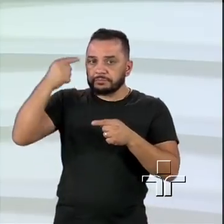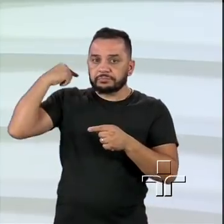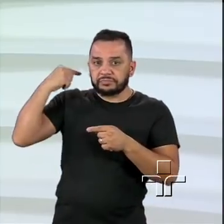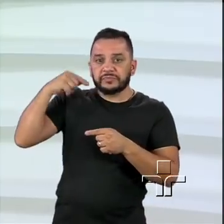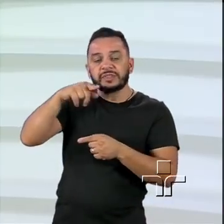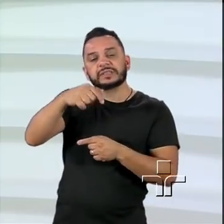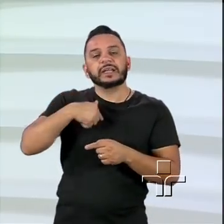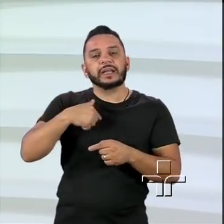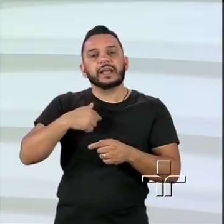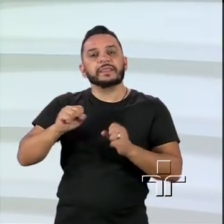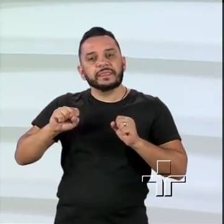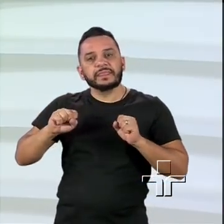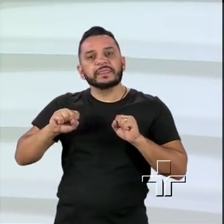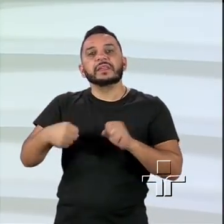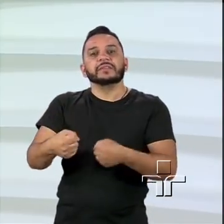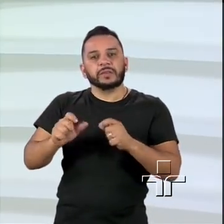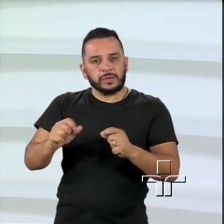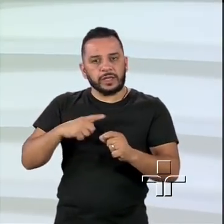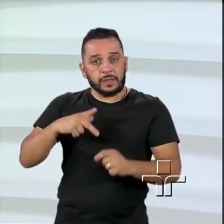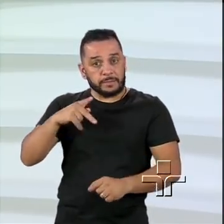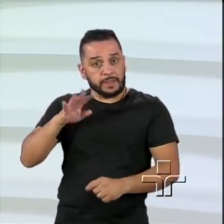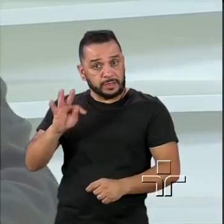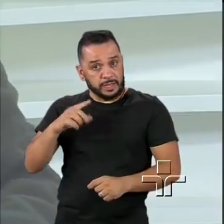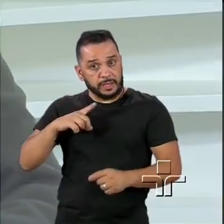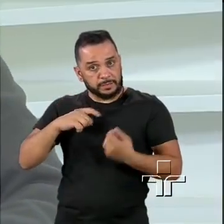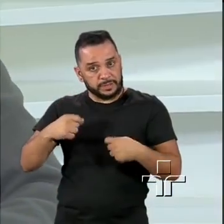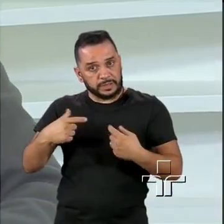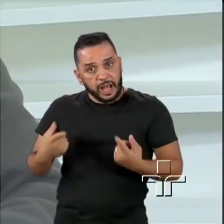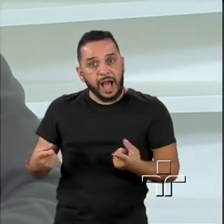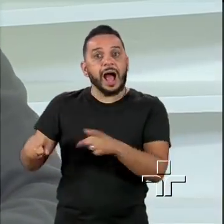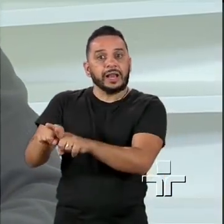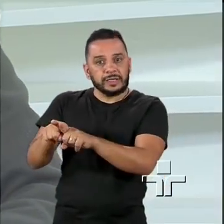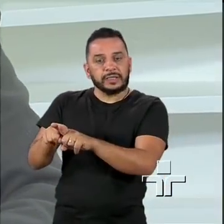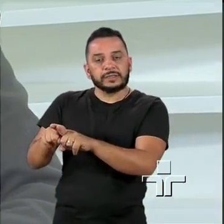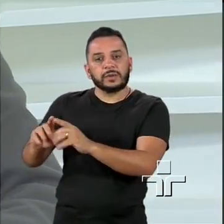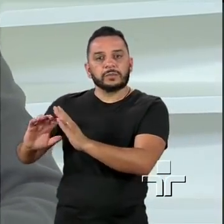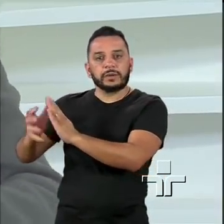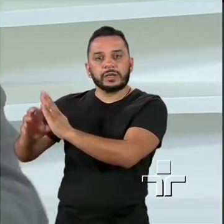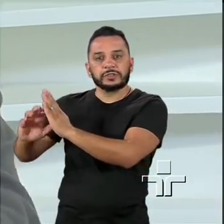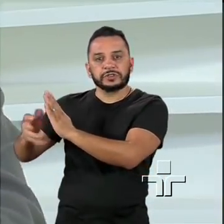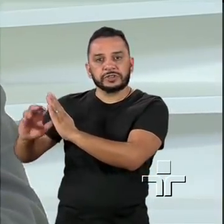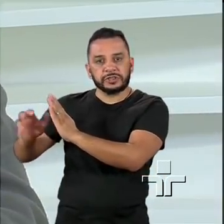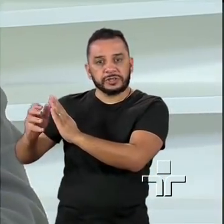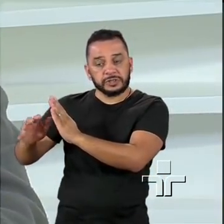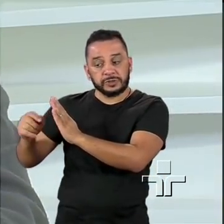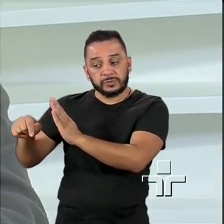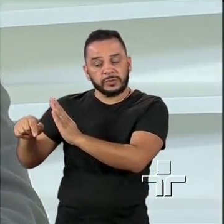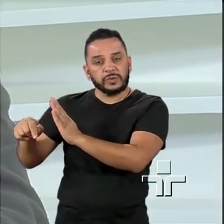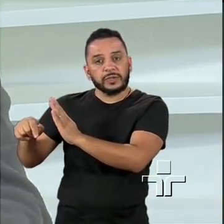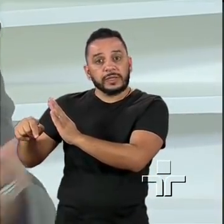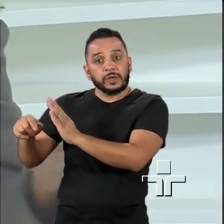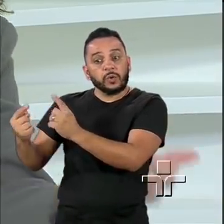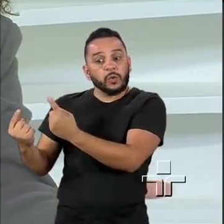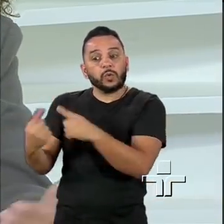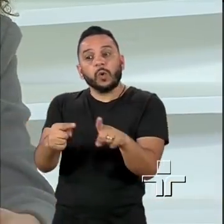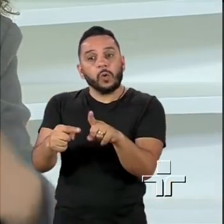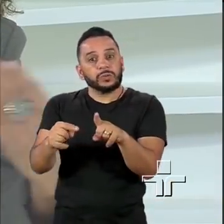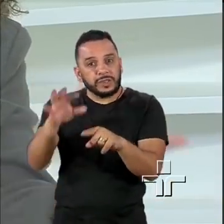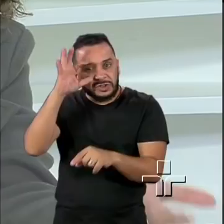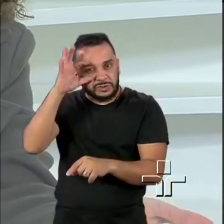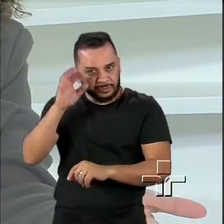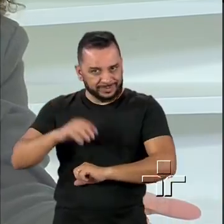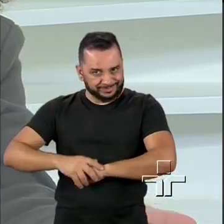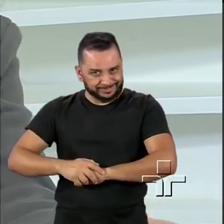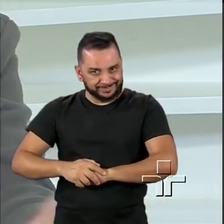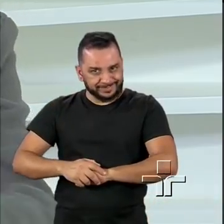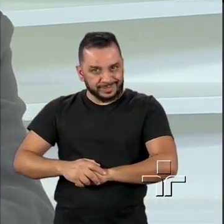o PT deveria fazer alianças nessas eleições de 2018 com partidos que votaram a favor do impeachment. Inclusive, algumas já